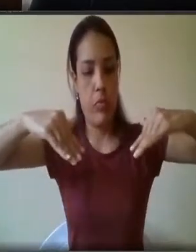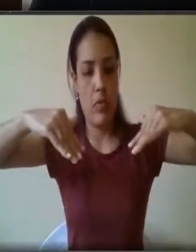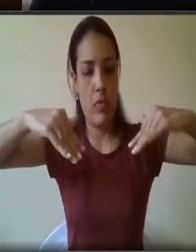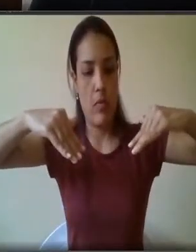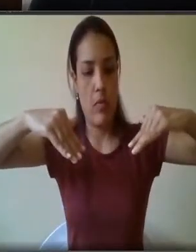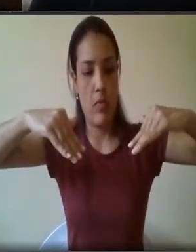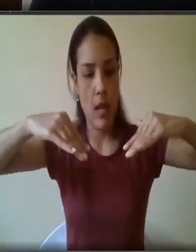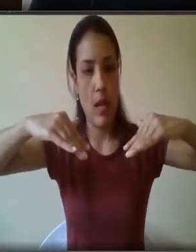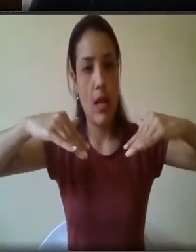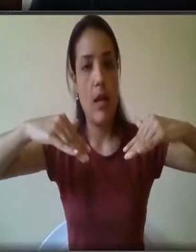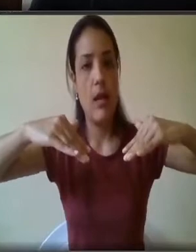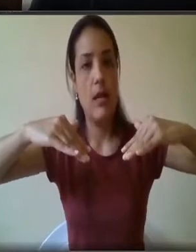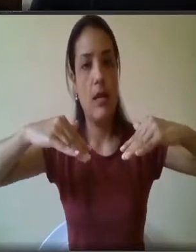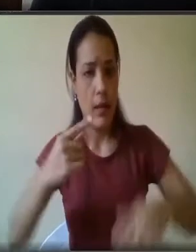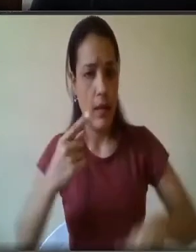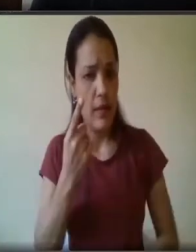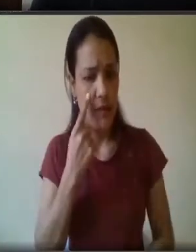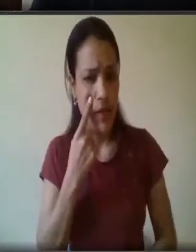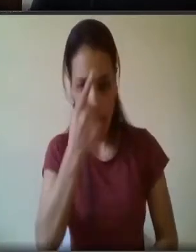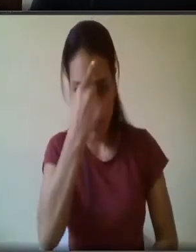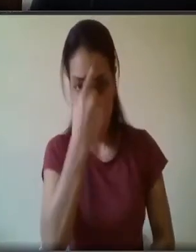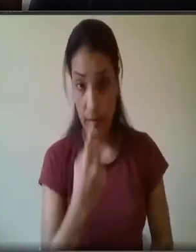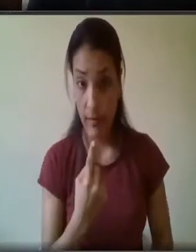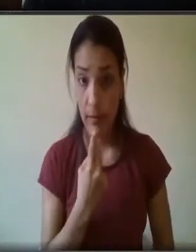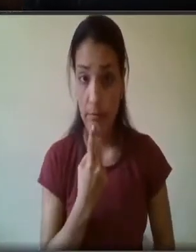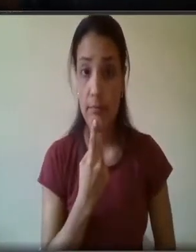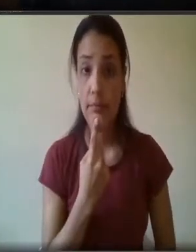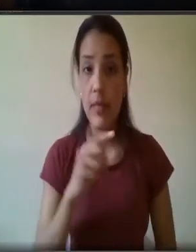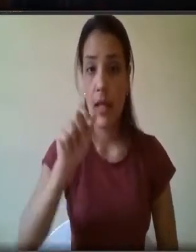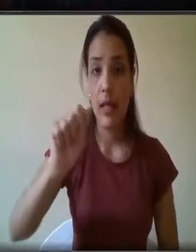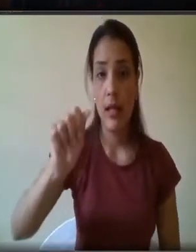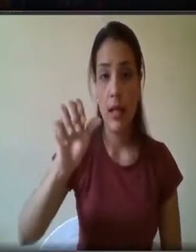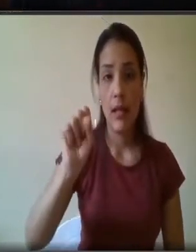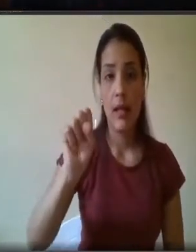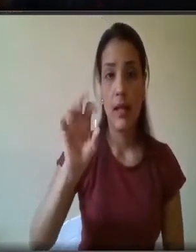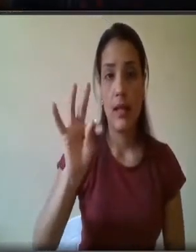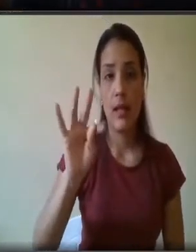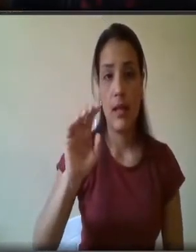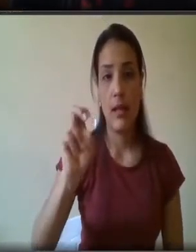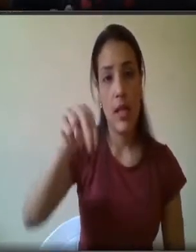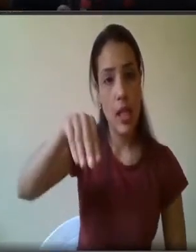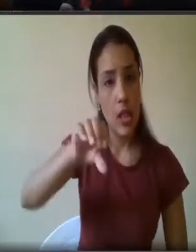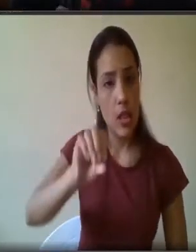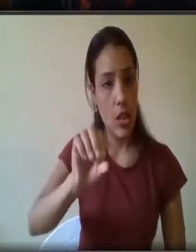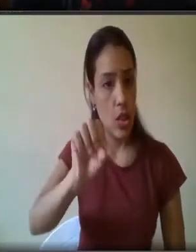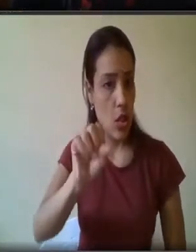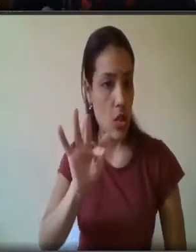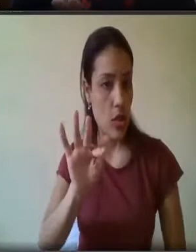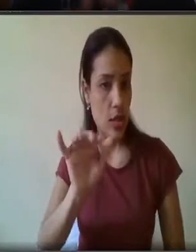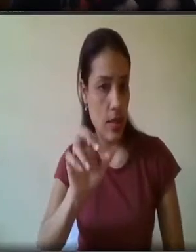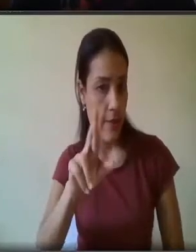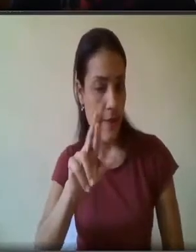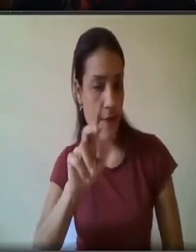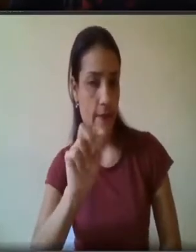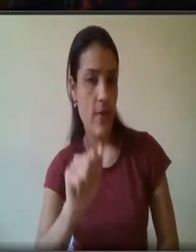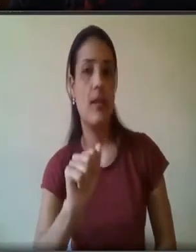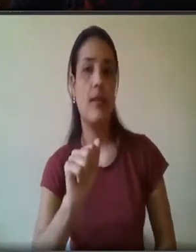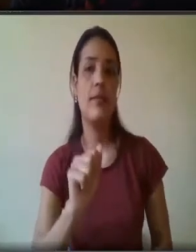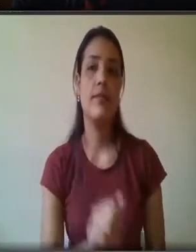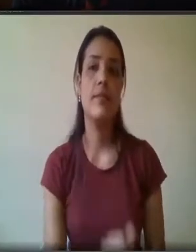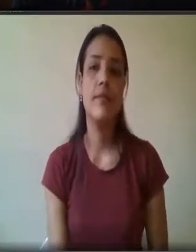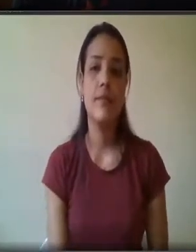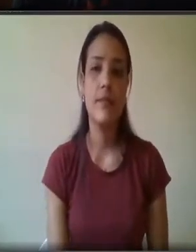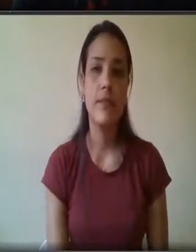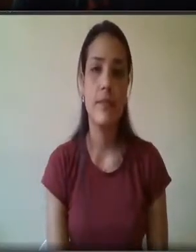material aqui, ó, vocês estão vendo a astenosfera, né? A astenosfera é onde fica o magma pastoso,